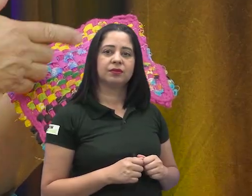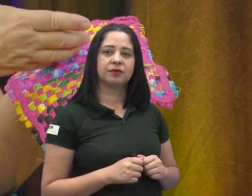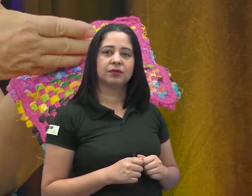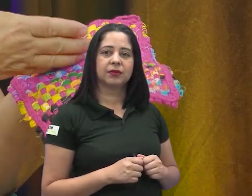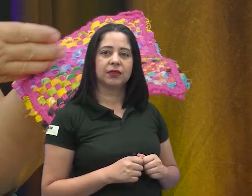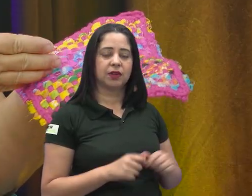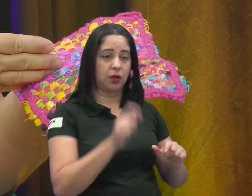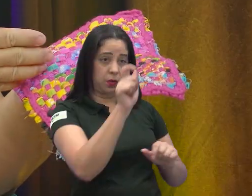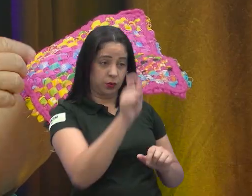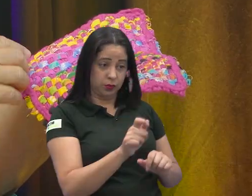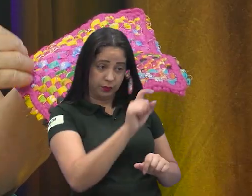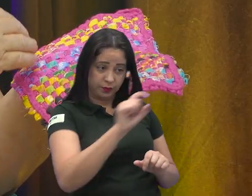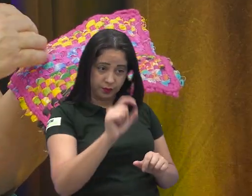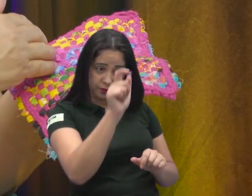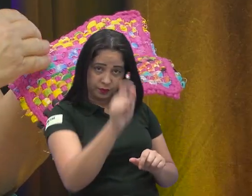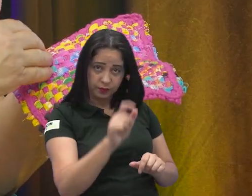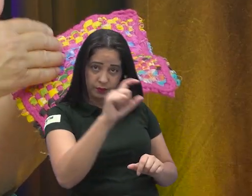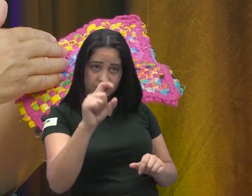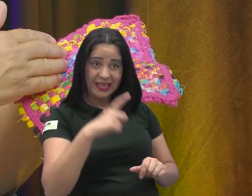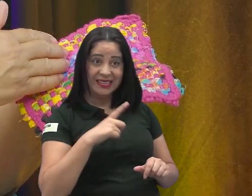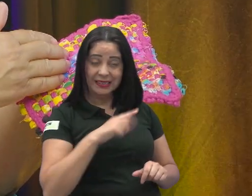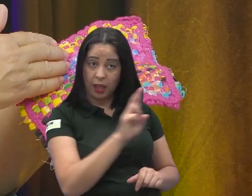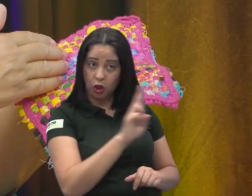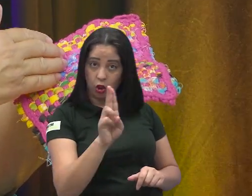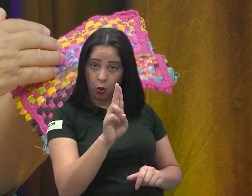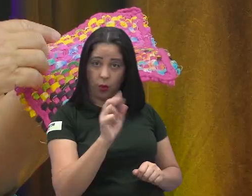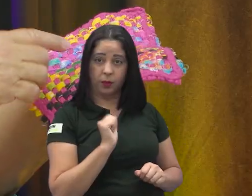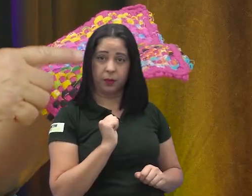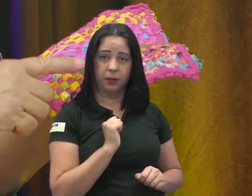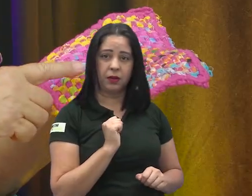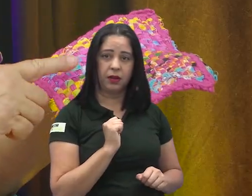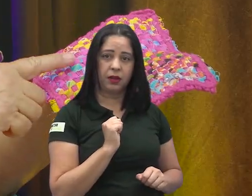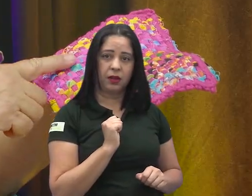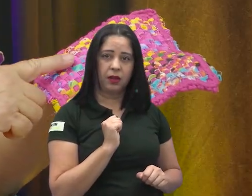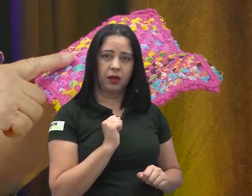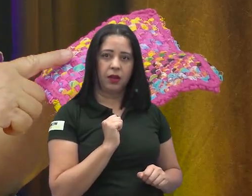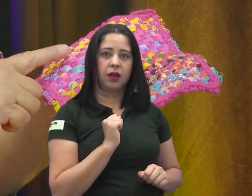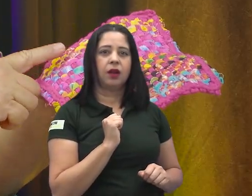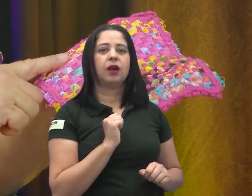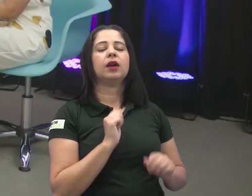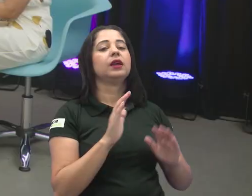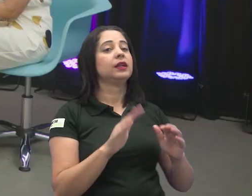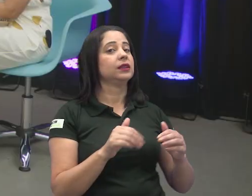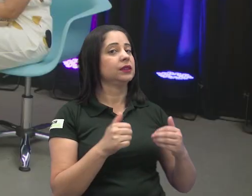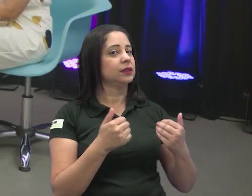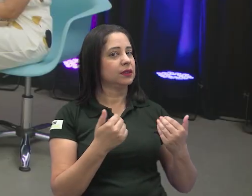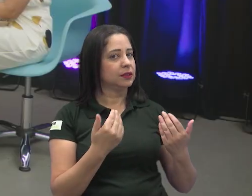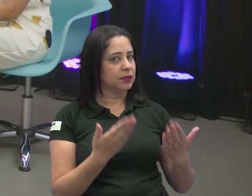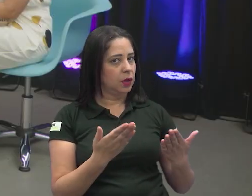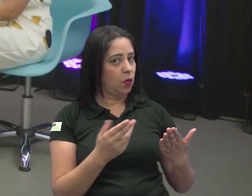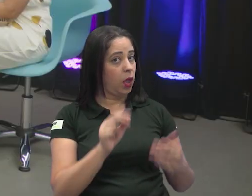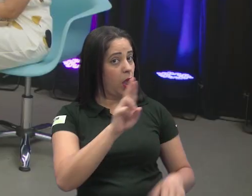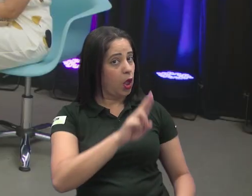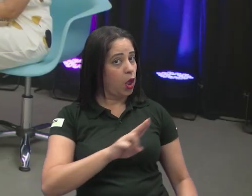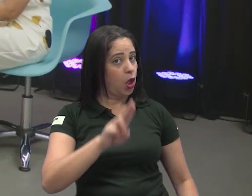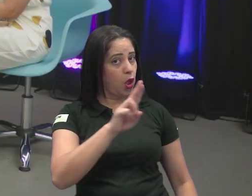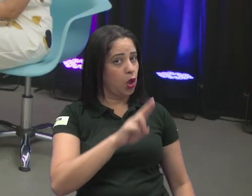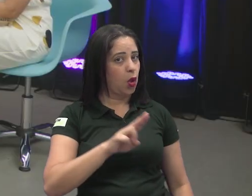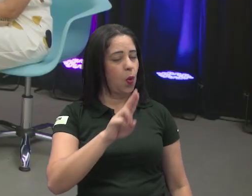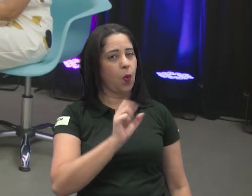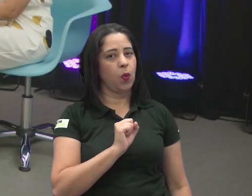O traçado aqui, cada traçado tem um nome. Então, quando eu trabalho com o tear